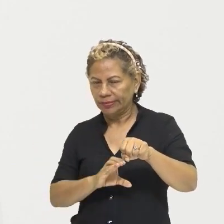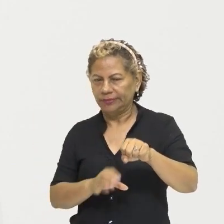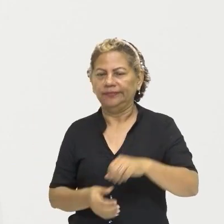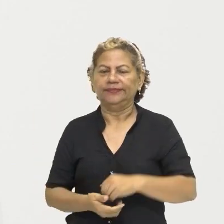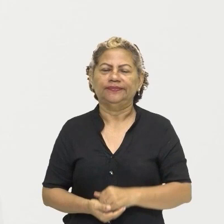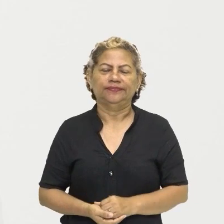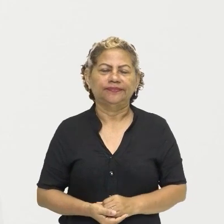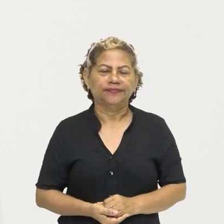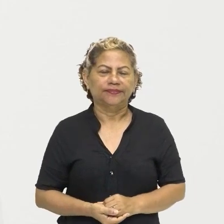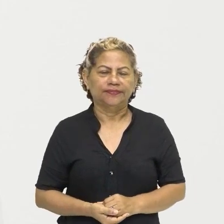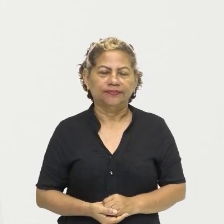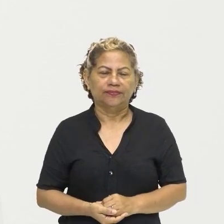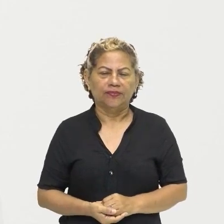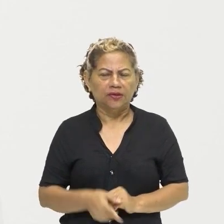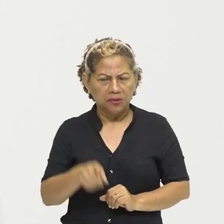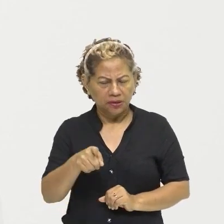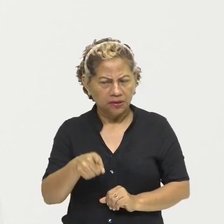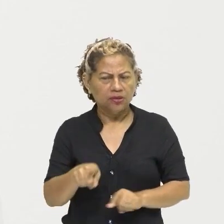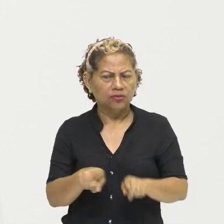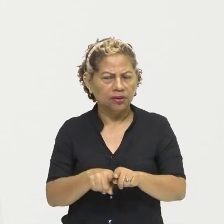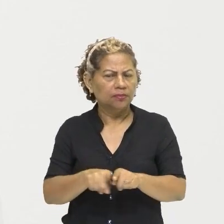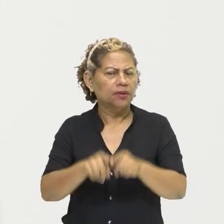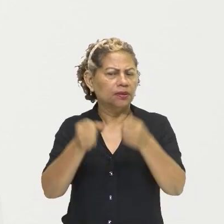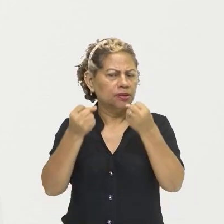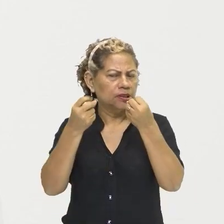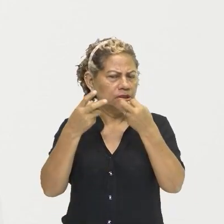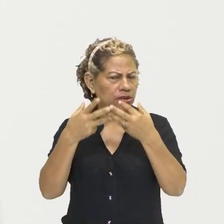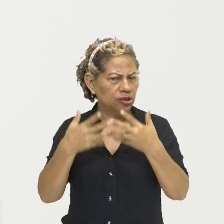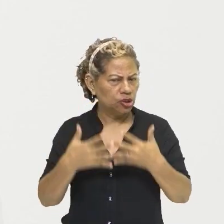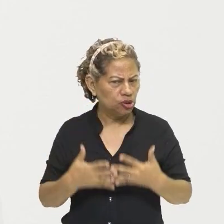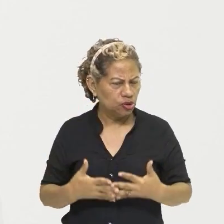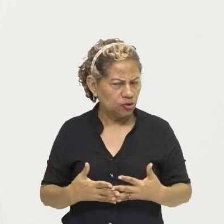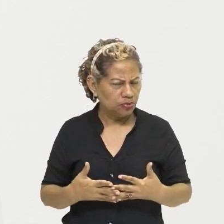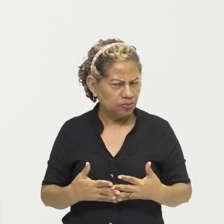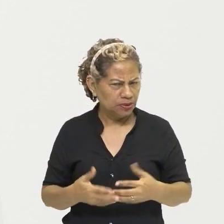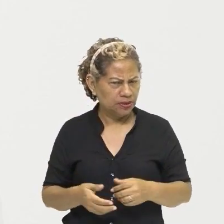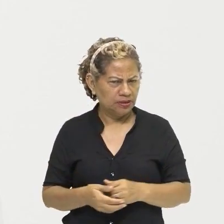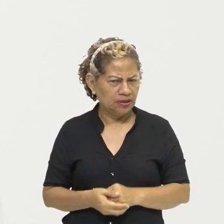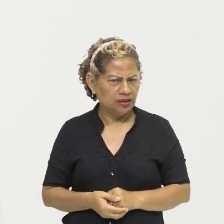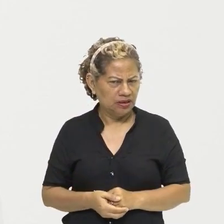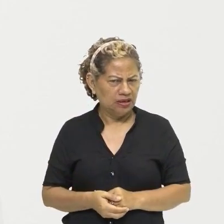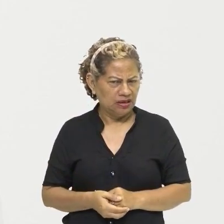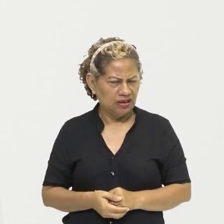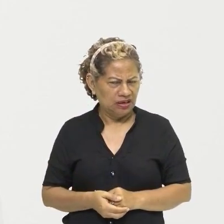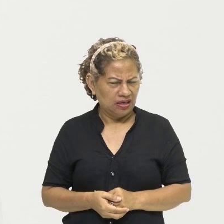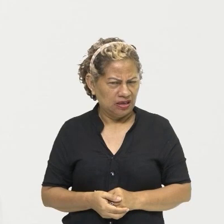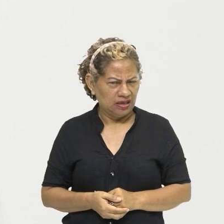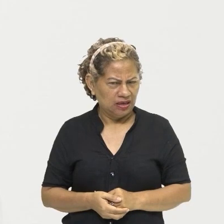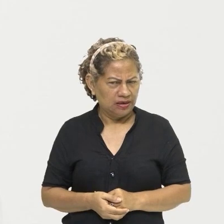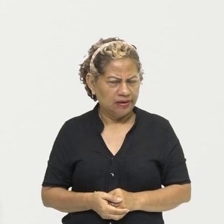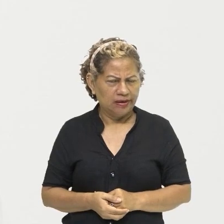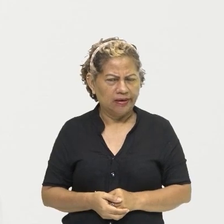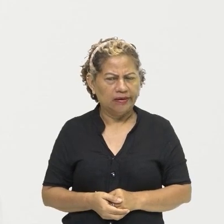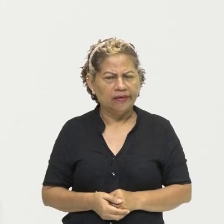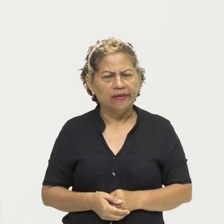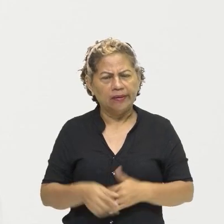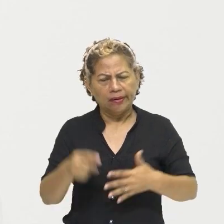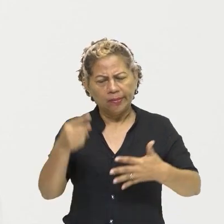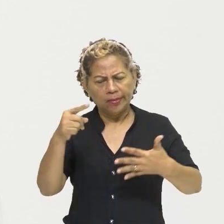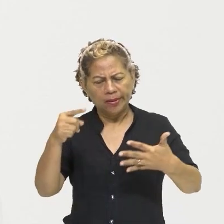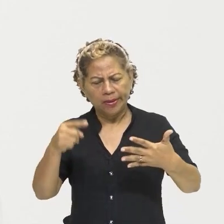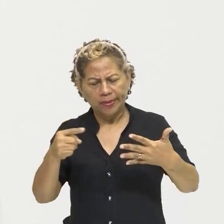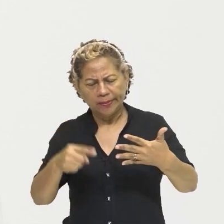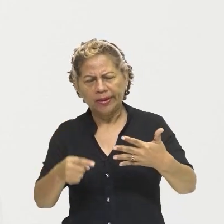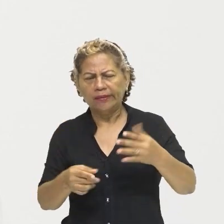vocês que a excentricidade ela não é grande, né? Então isso eliminava, por exemplo, a letra A. A letra C foi